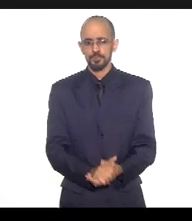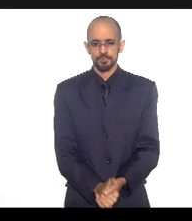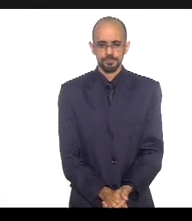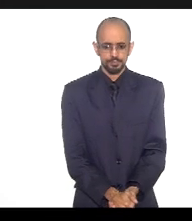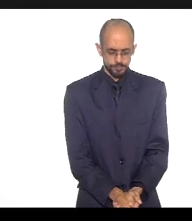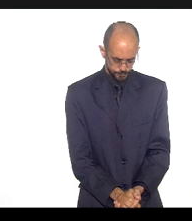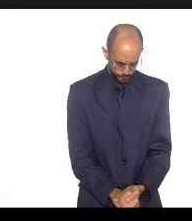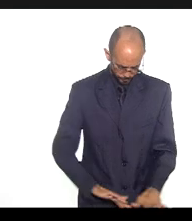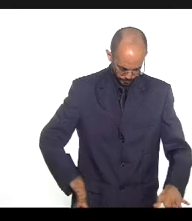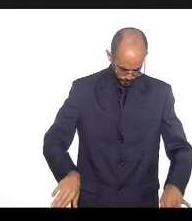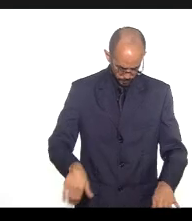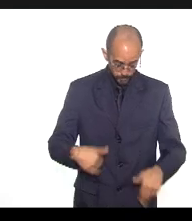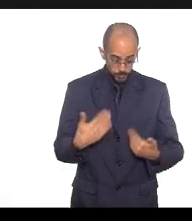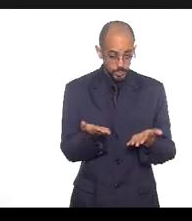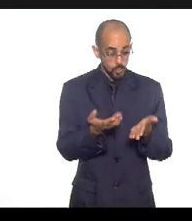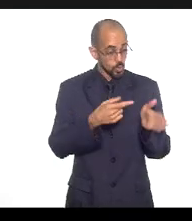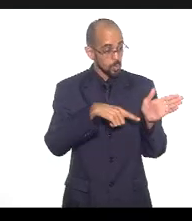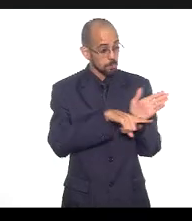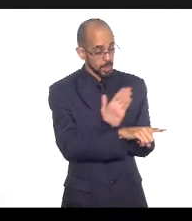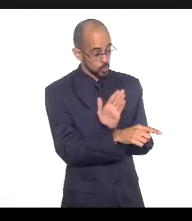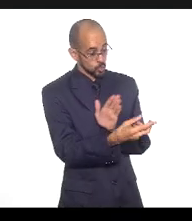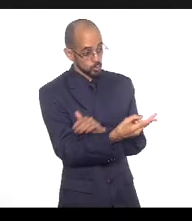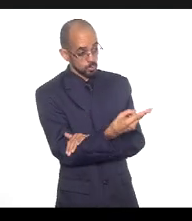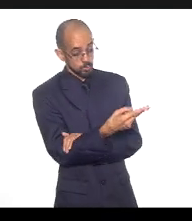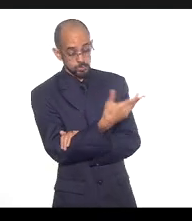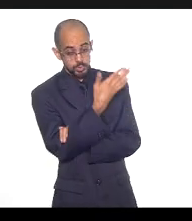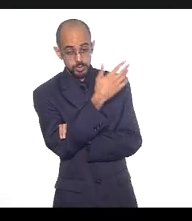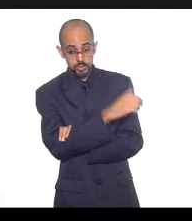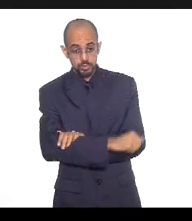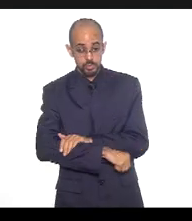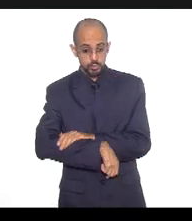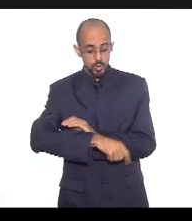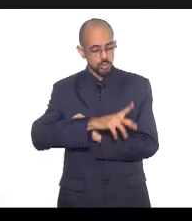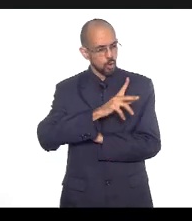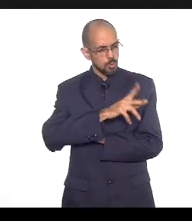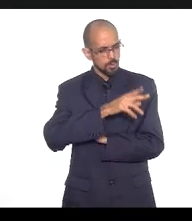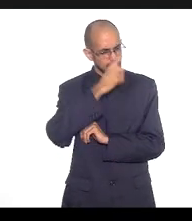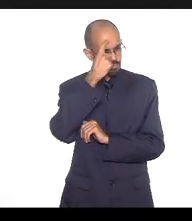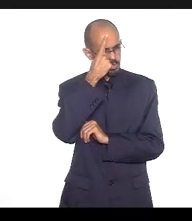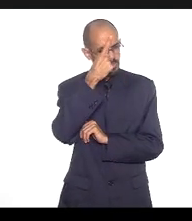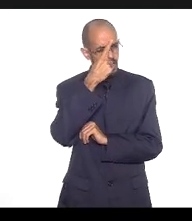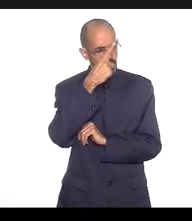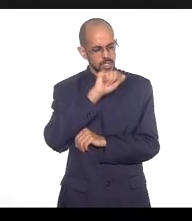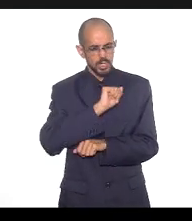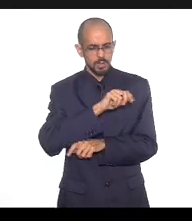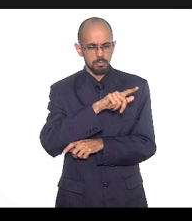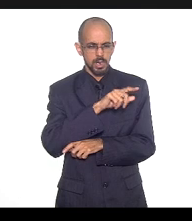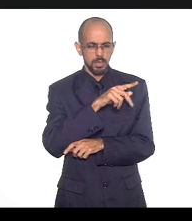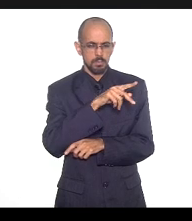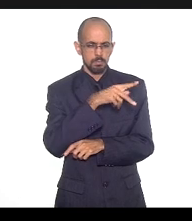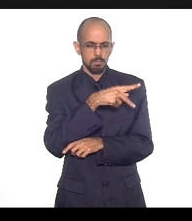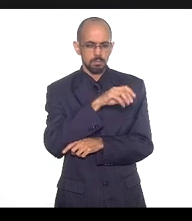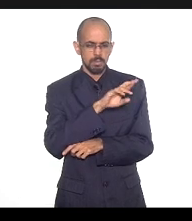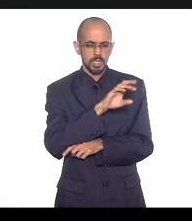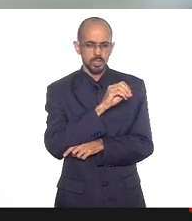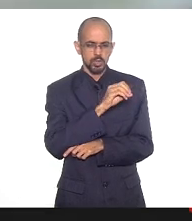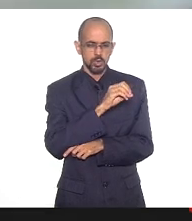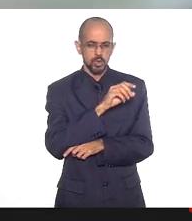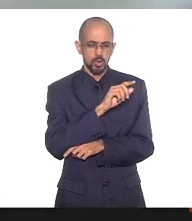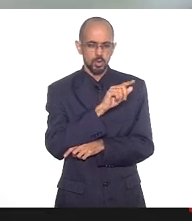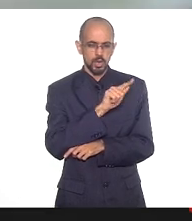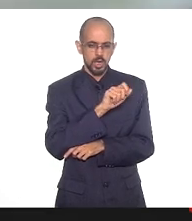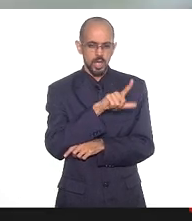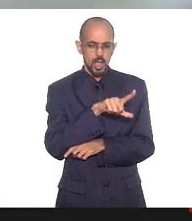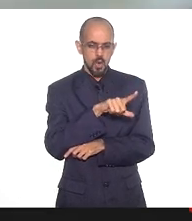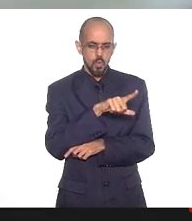Bom, aí eu pergunto, doutor, acho que o mesmo raciocínio vale para a Petrogal. Pergunto, já que o senhor está na